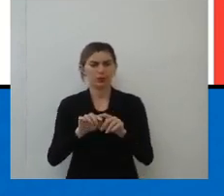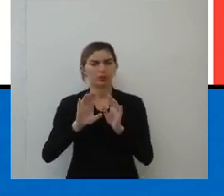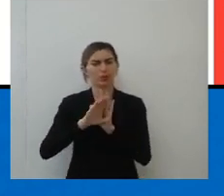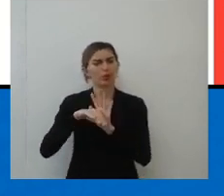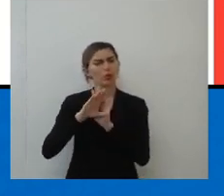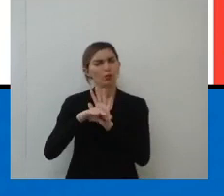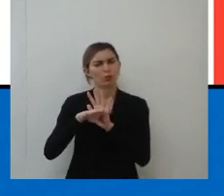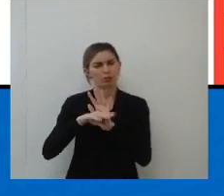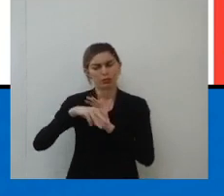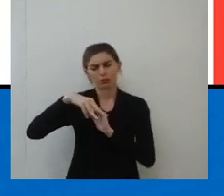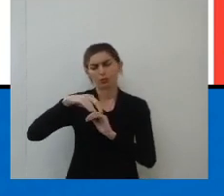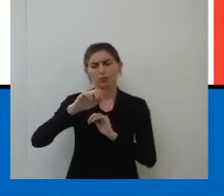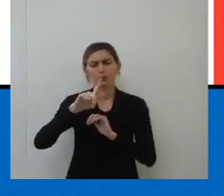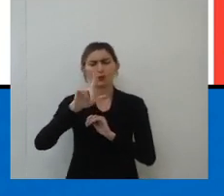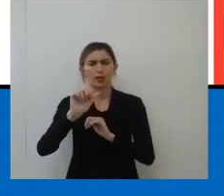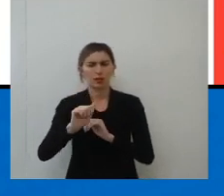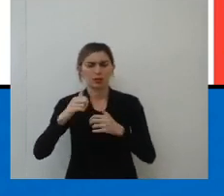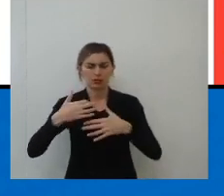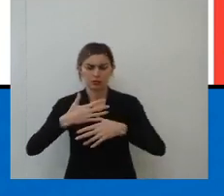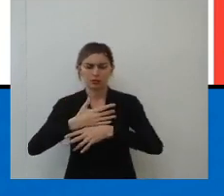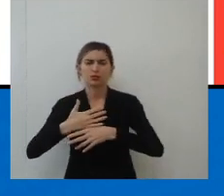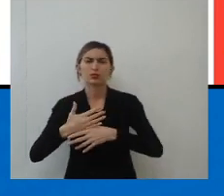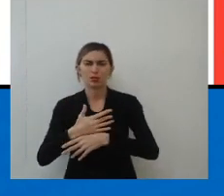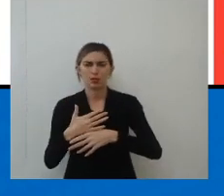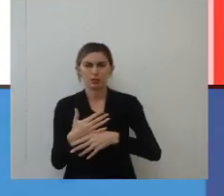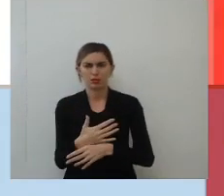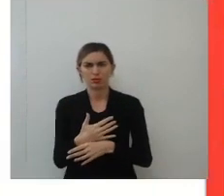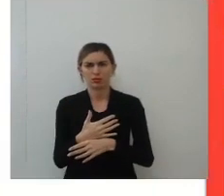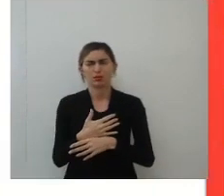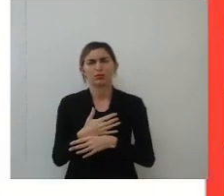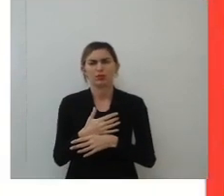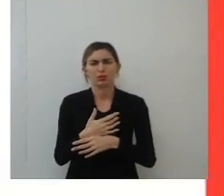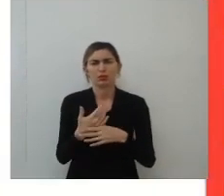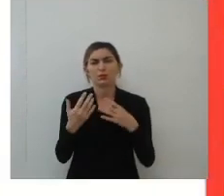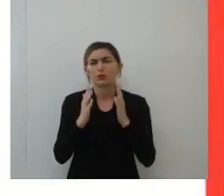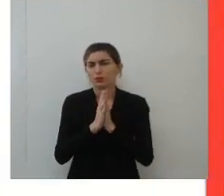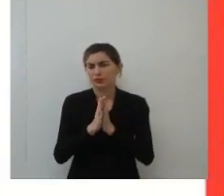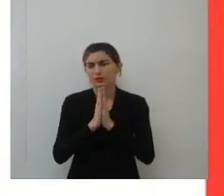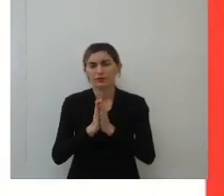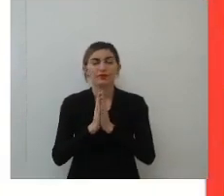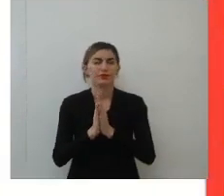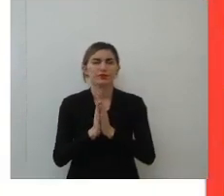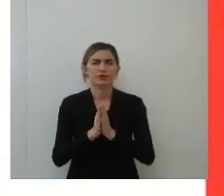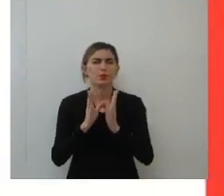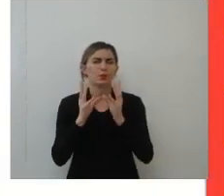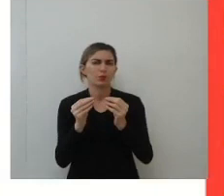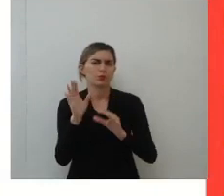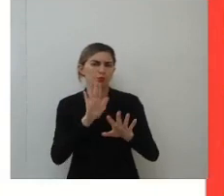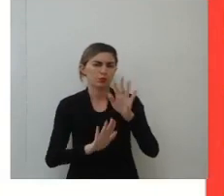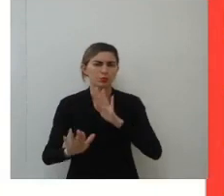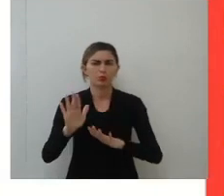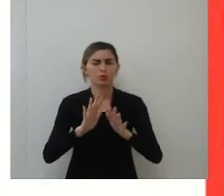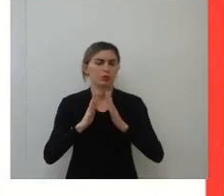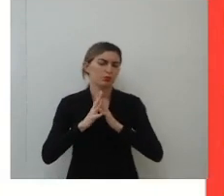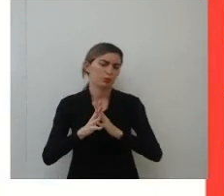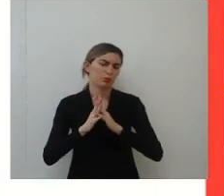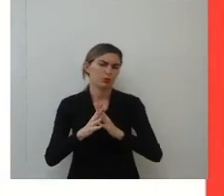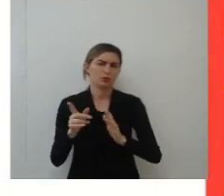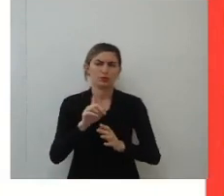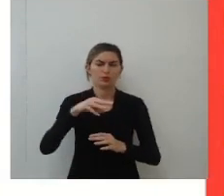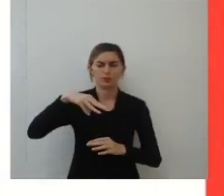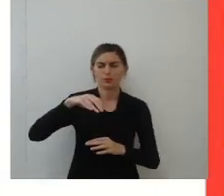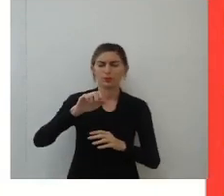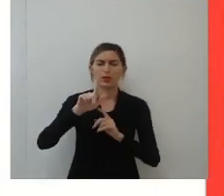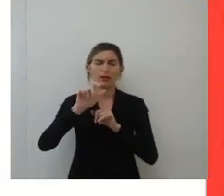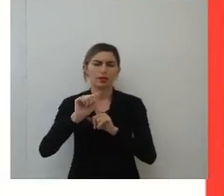conceito de megacidade, tá? E aí, pelo amor de Deus, muito cuidado para não confundir